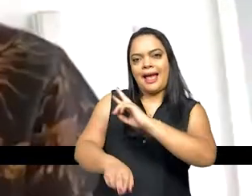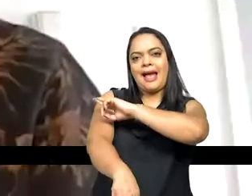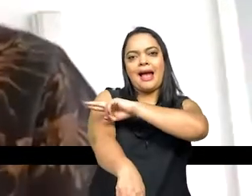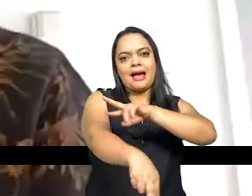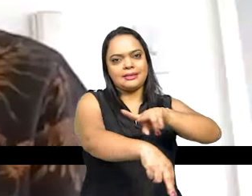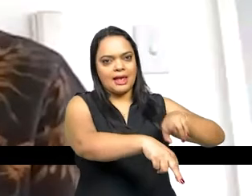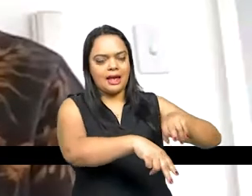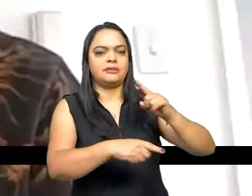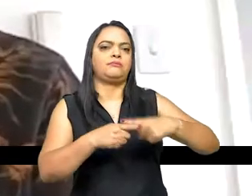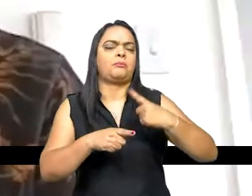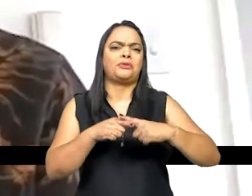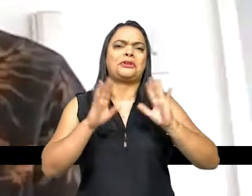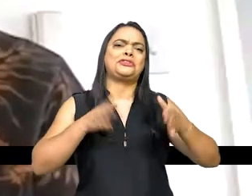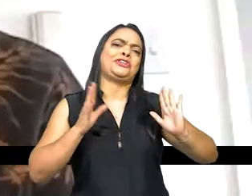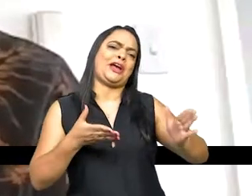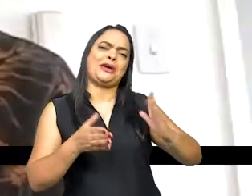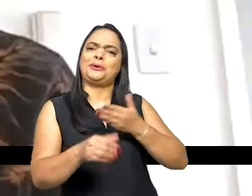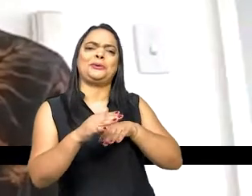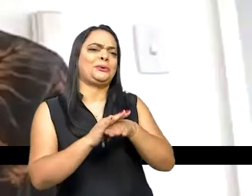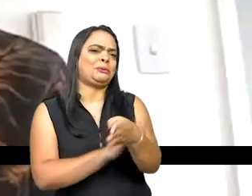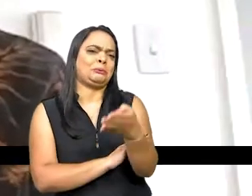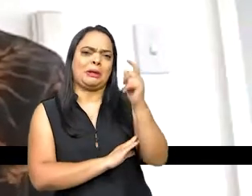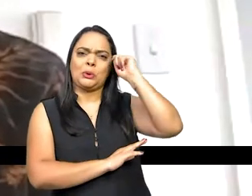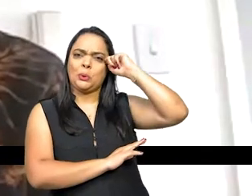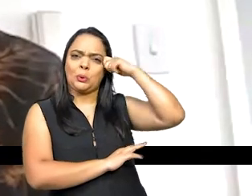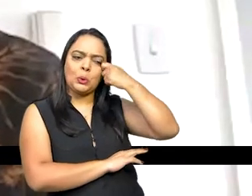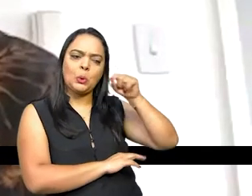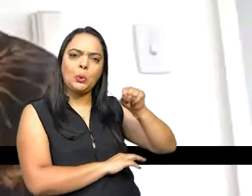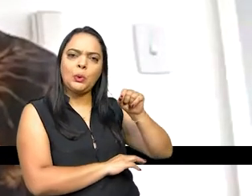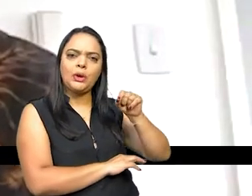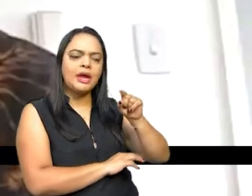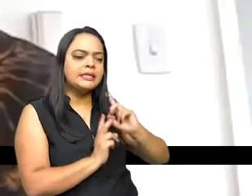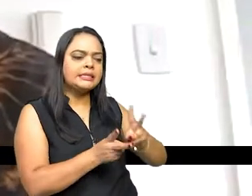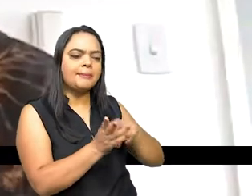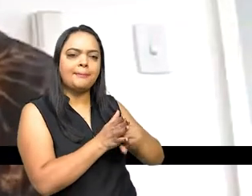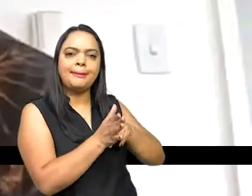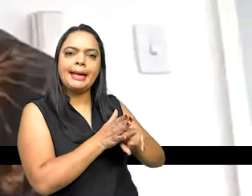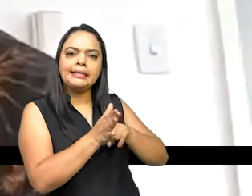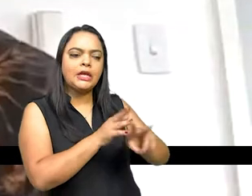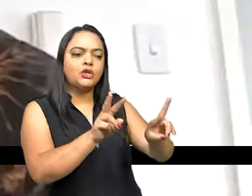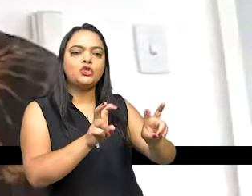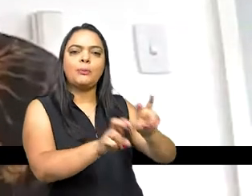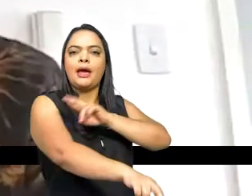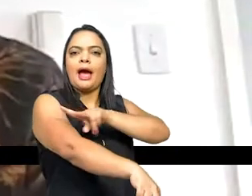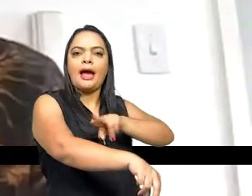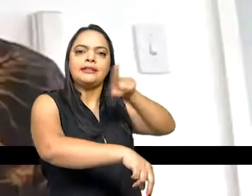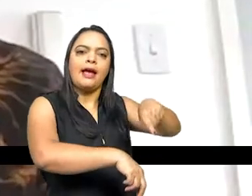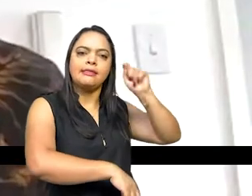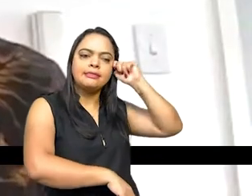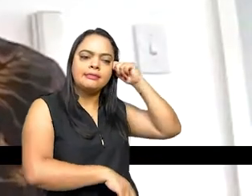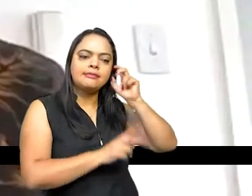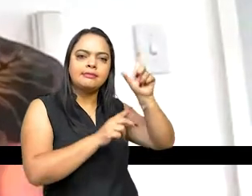tradição de colocar o negro como o alvo da análise racial, o alvo do conceito de raça no